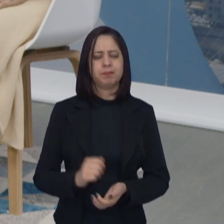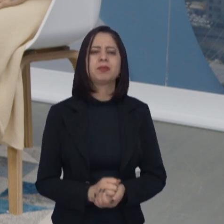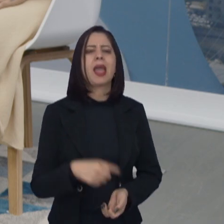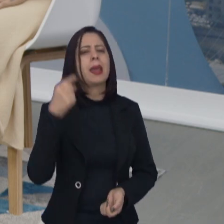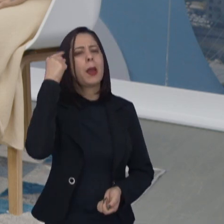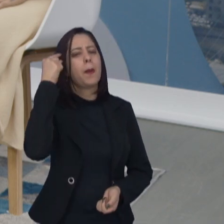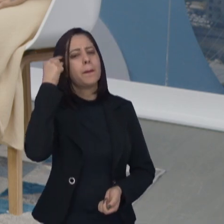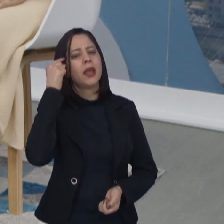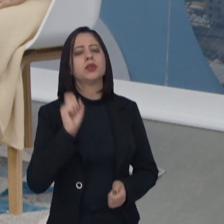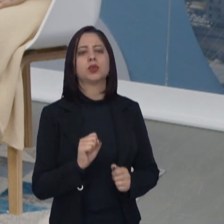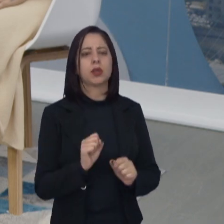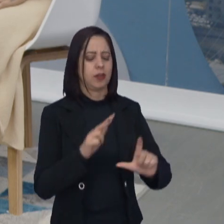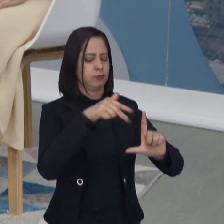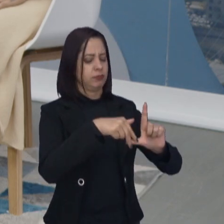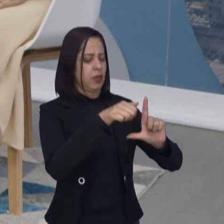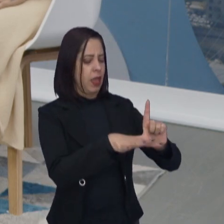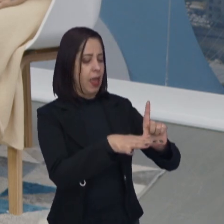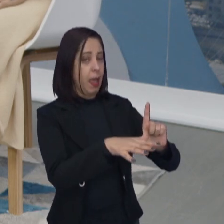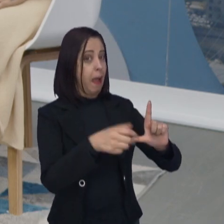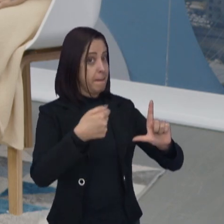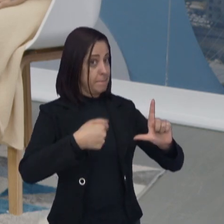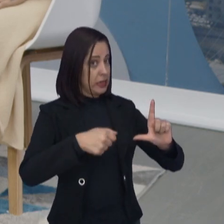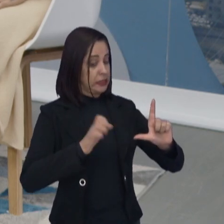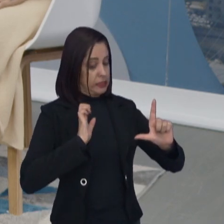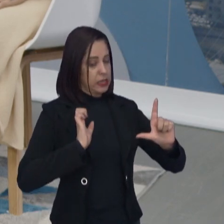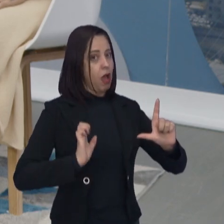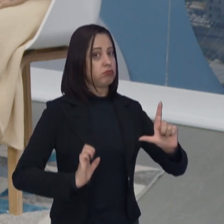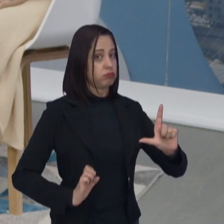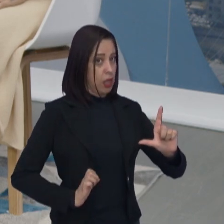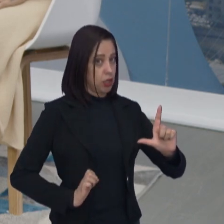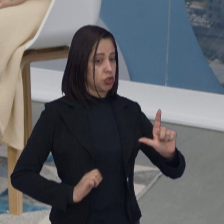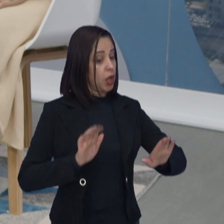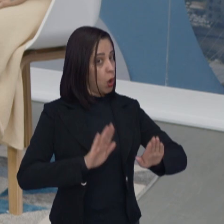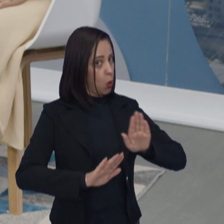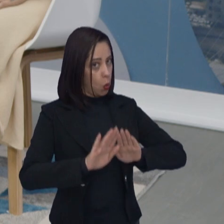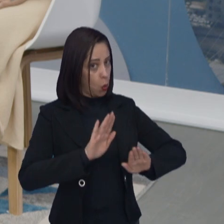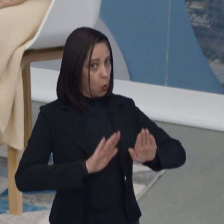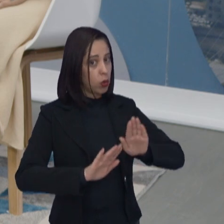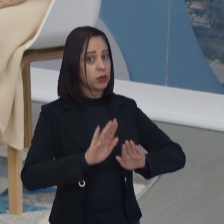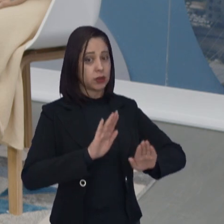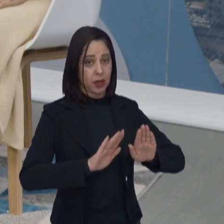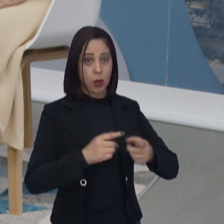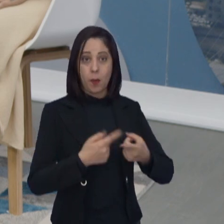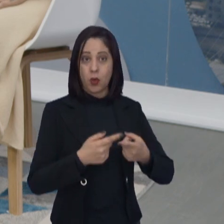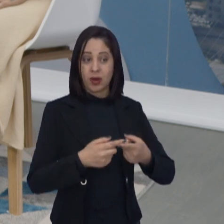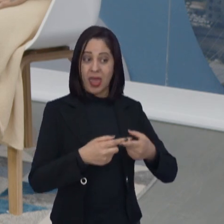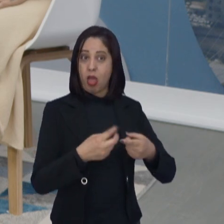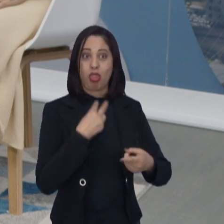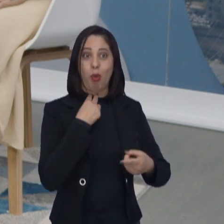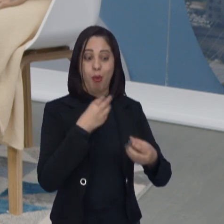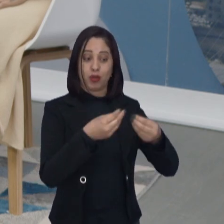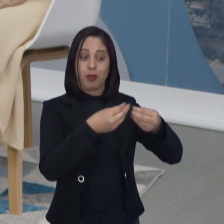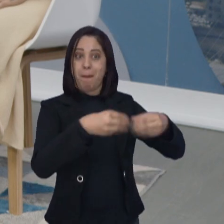a palavra ética, né? Porque é importante ter a ética, ter muito cuidado, até para você não prejudicar o ramo, né?